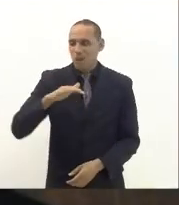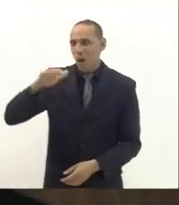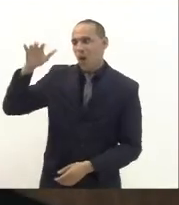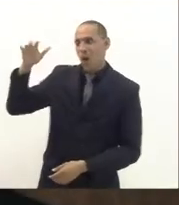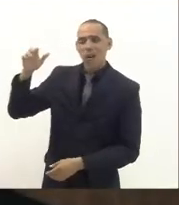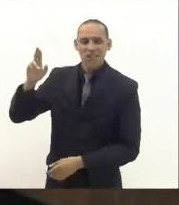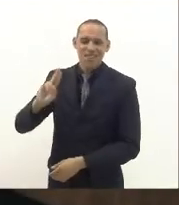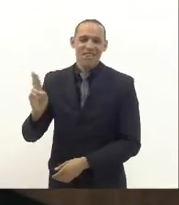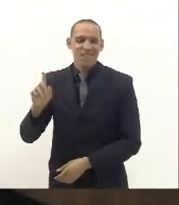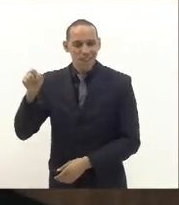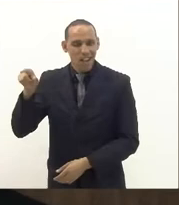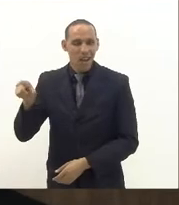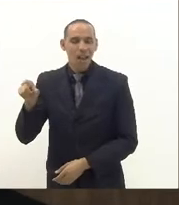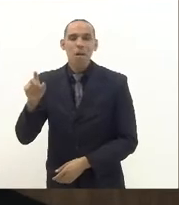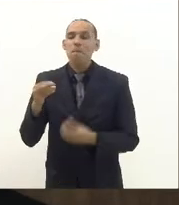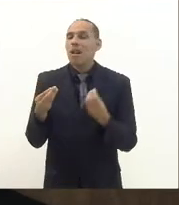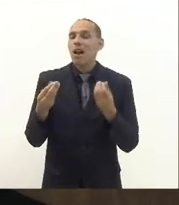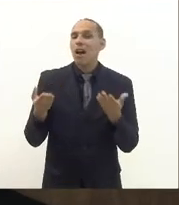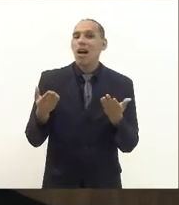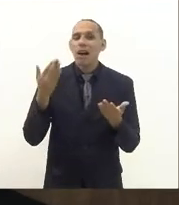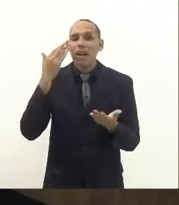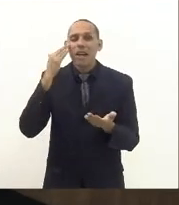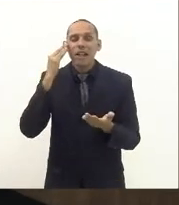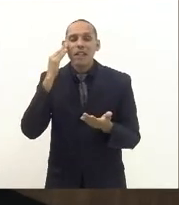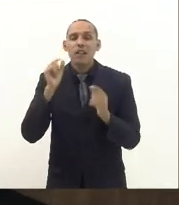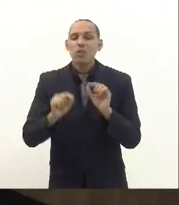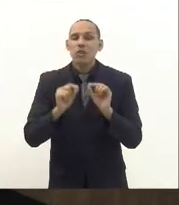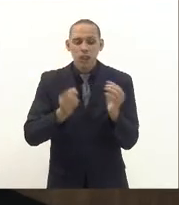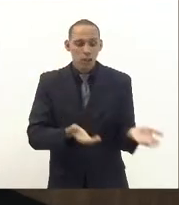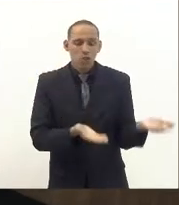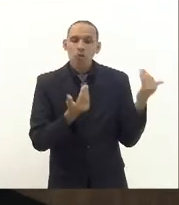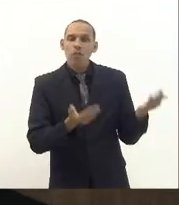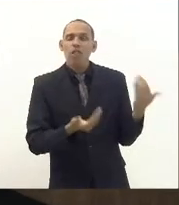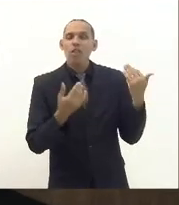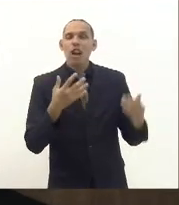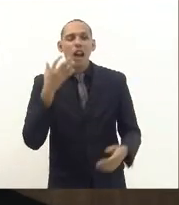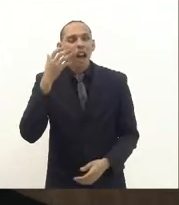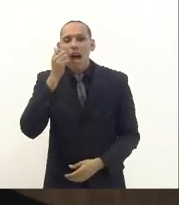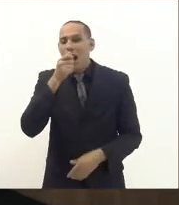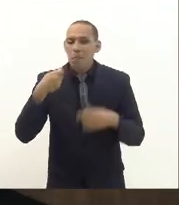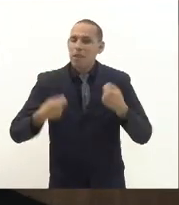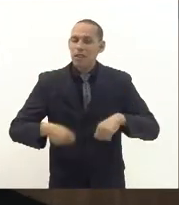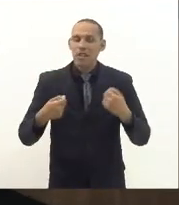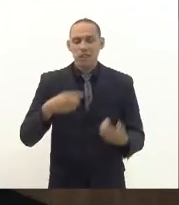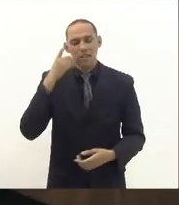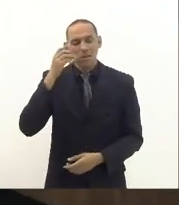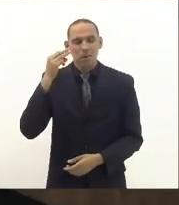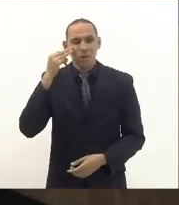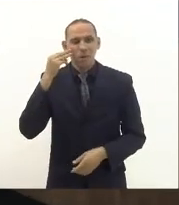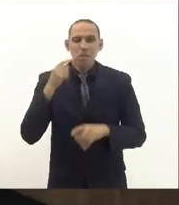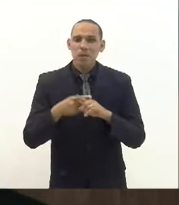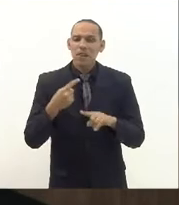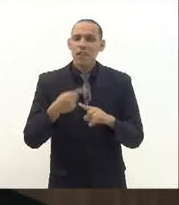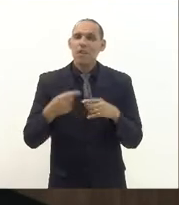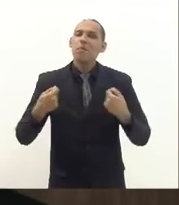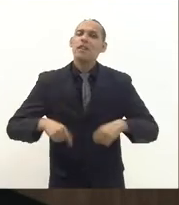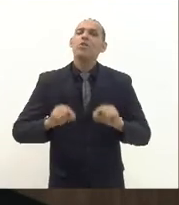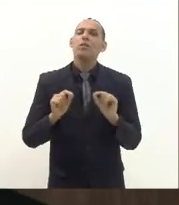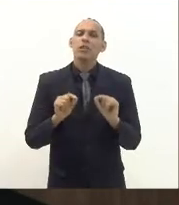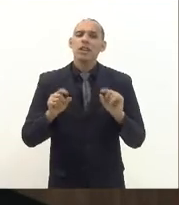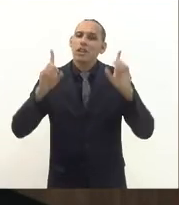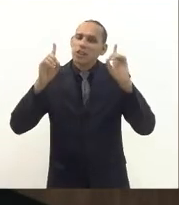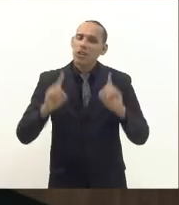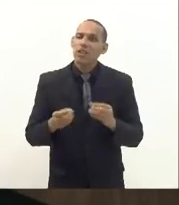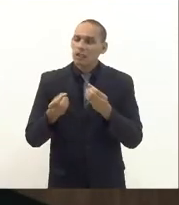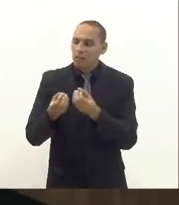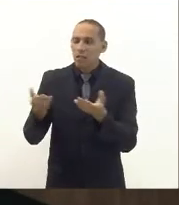justamente o entendimento da necessidade de salvar a vida da Nossa Juventude deputada Mônica Francisco porque é preciso garantir